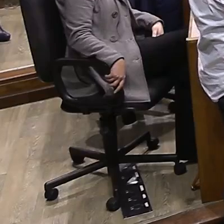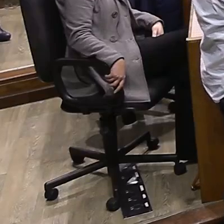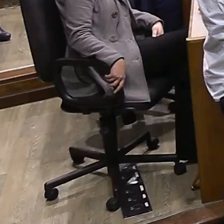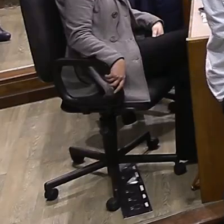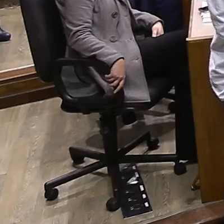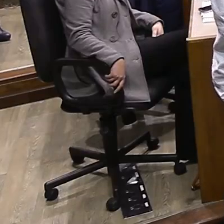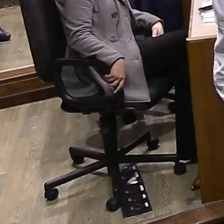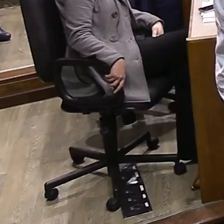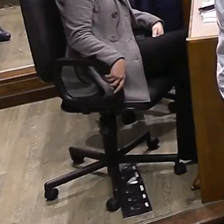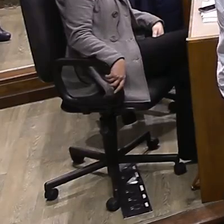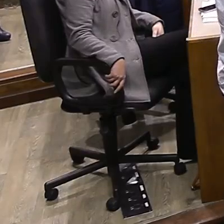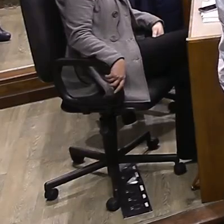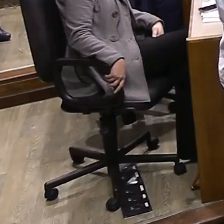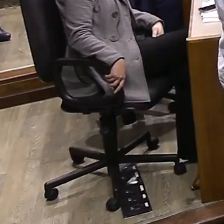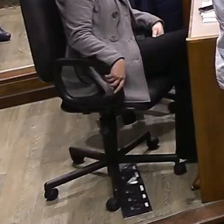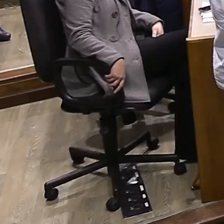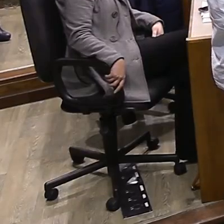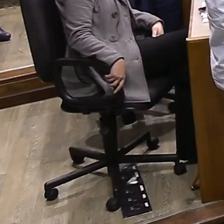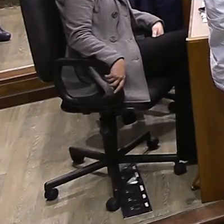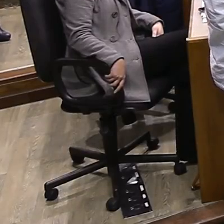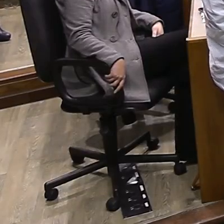Bom, eu estou ouvindo aqui.